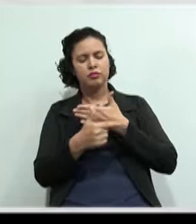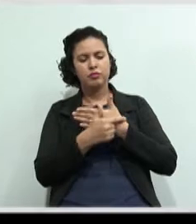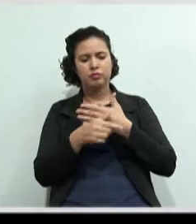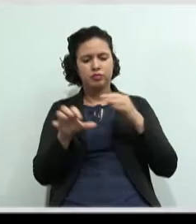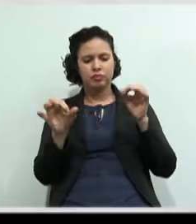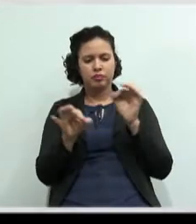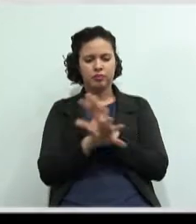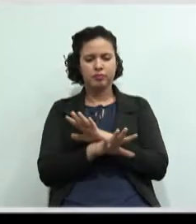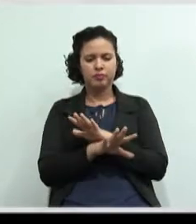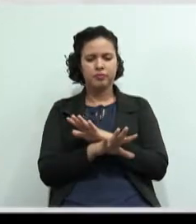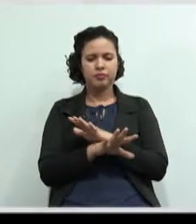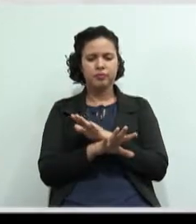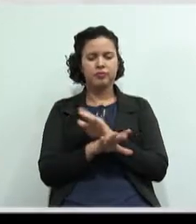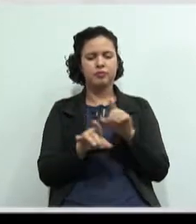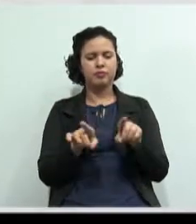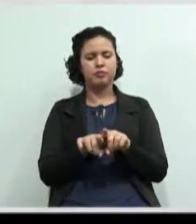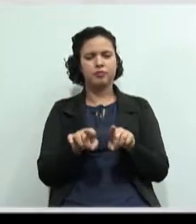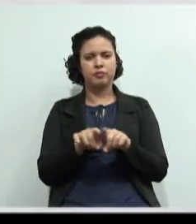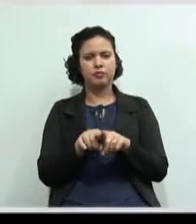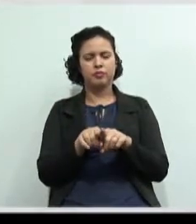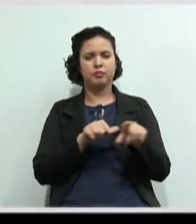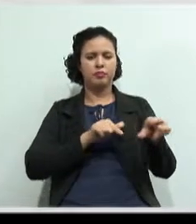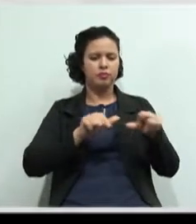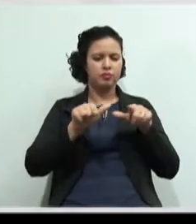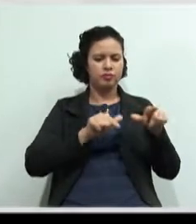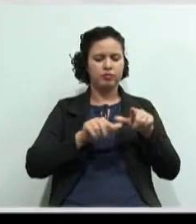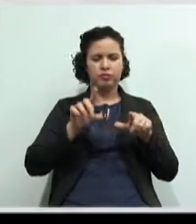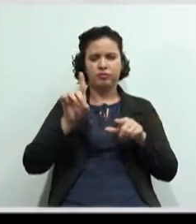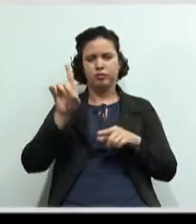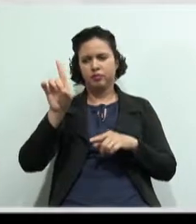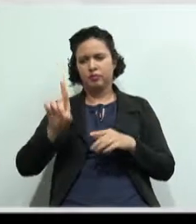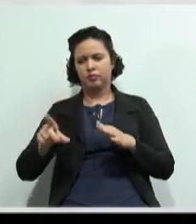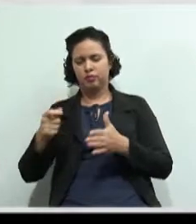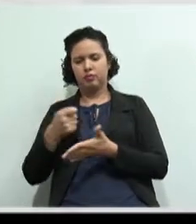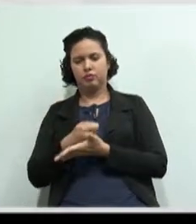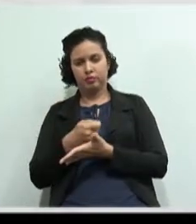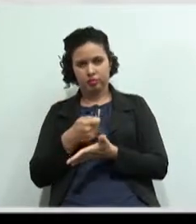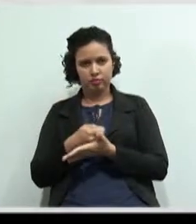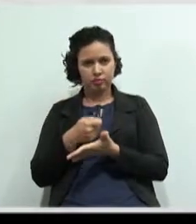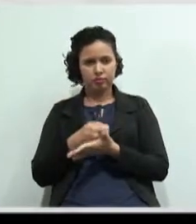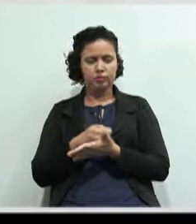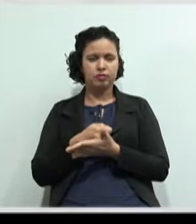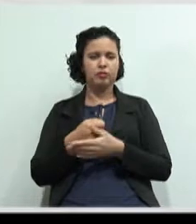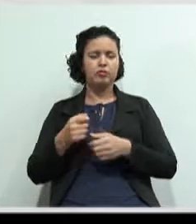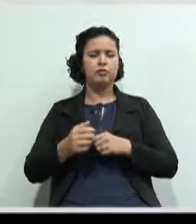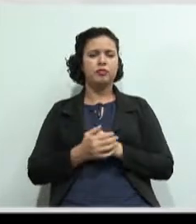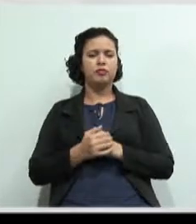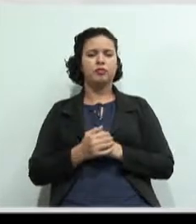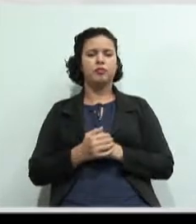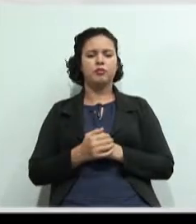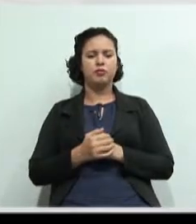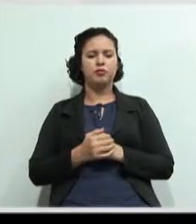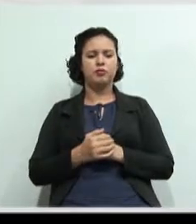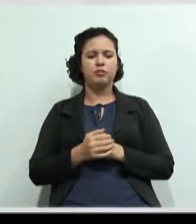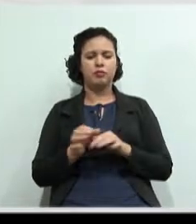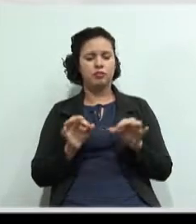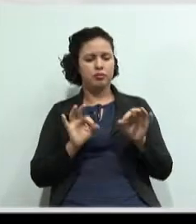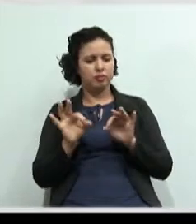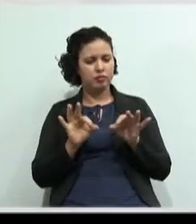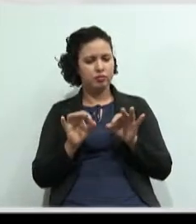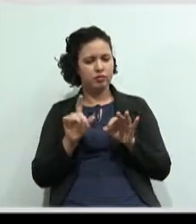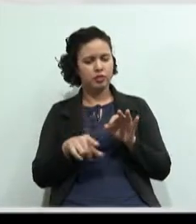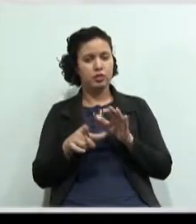desempenhar e deveres e tarefas a executar. Outro aqui, ó, planejar é